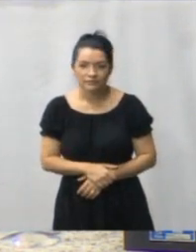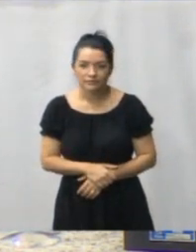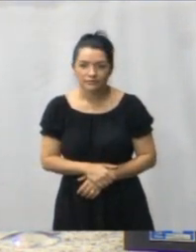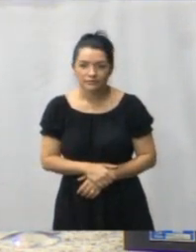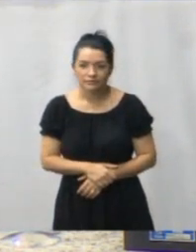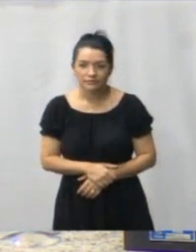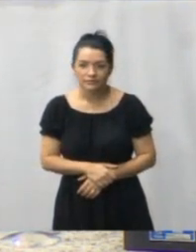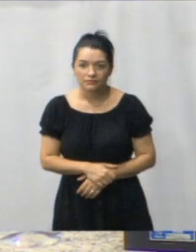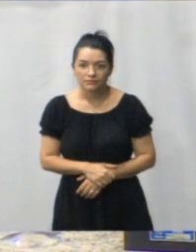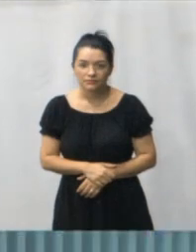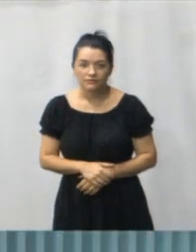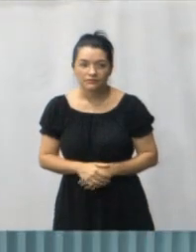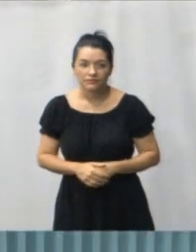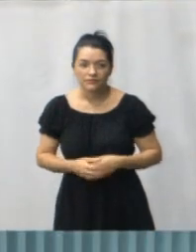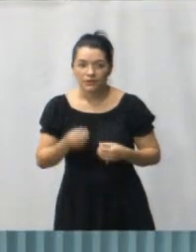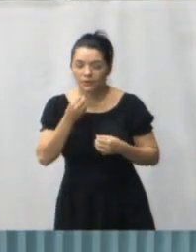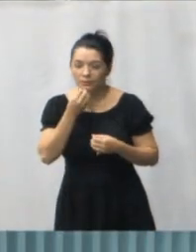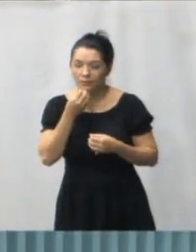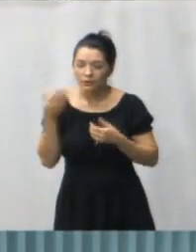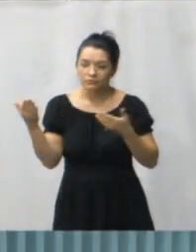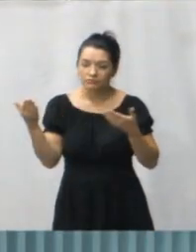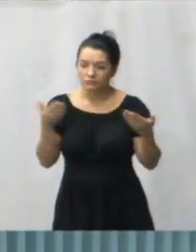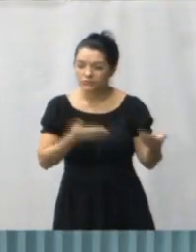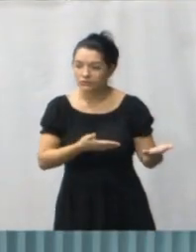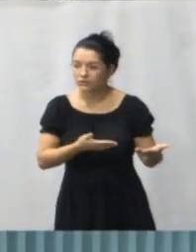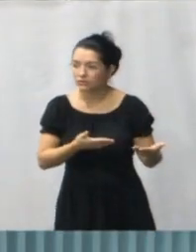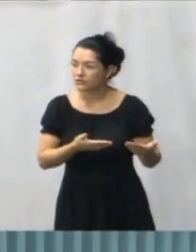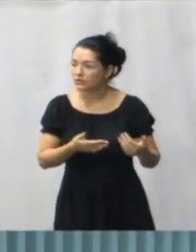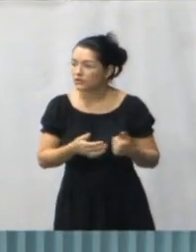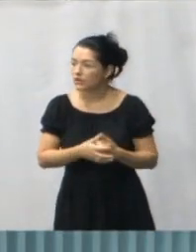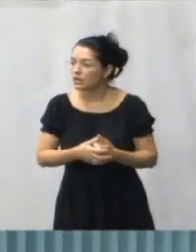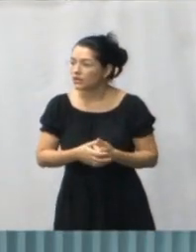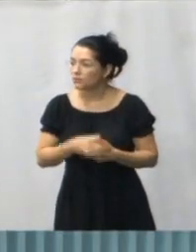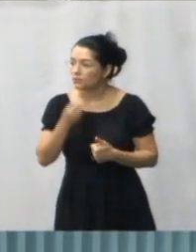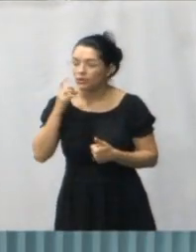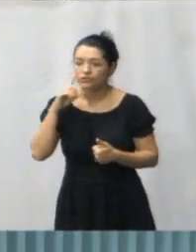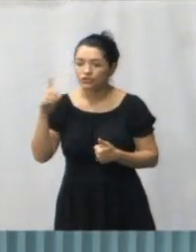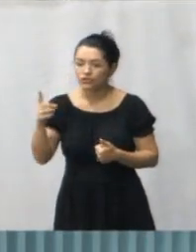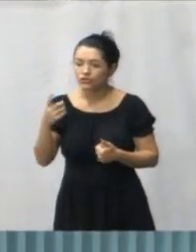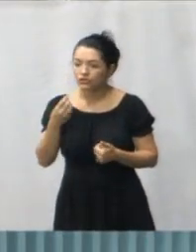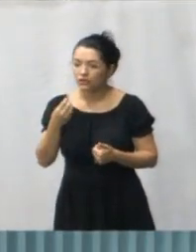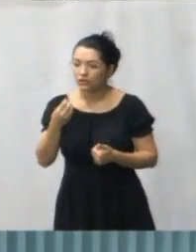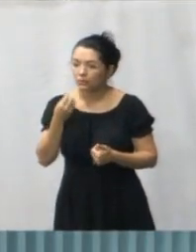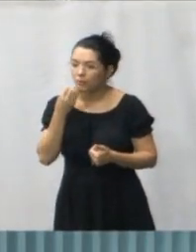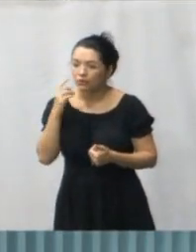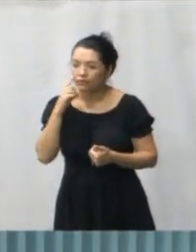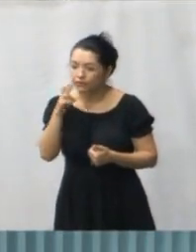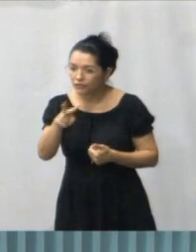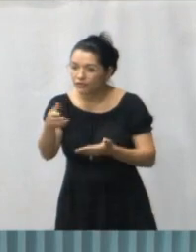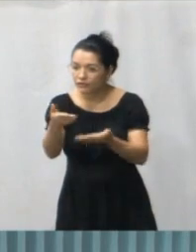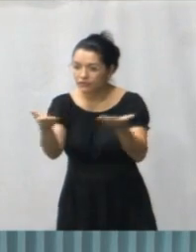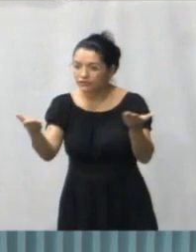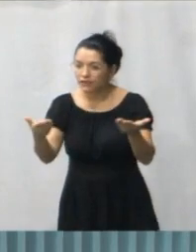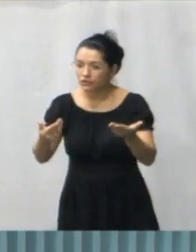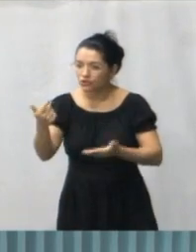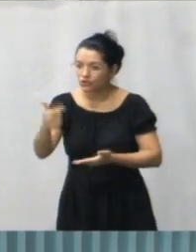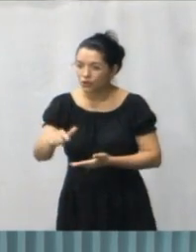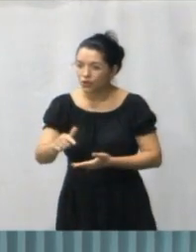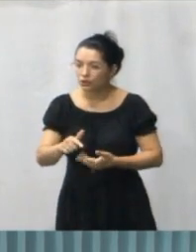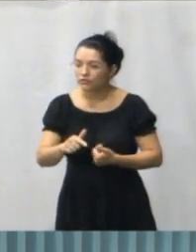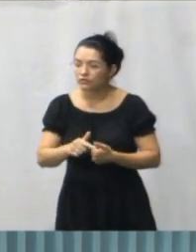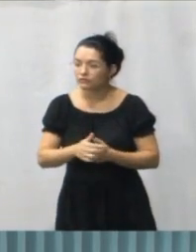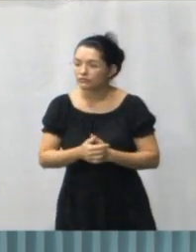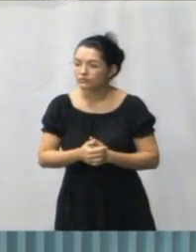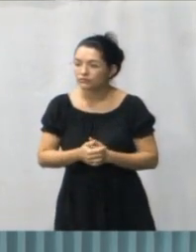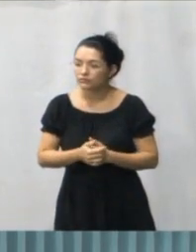Bom dia. Nobres colegas vereadores, bom revê-los todos aqui, quase todos. Bom dia